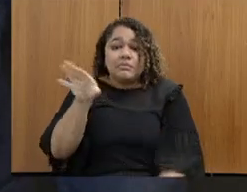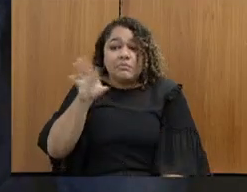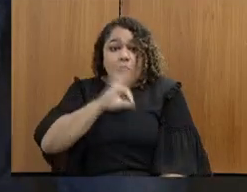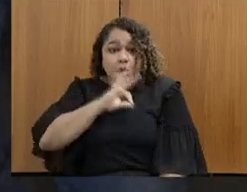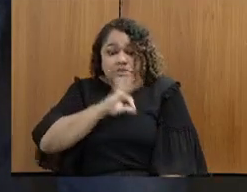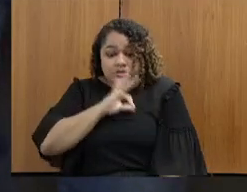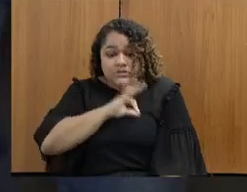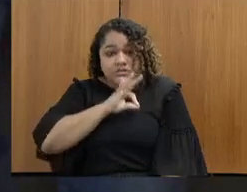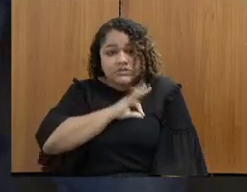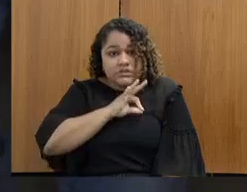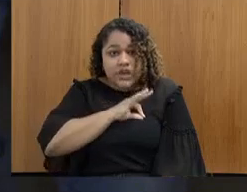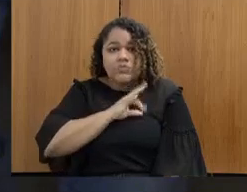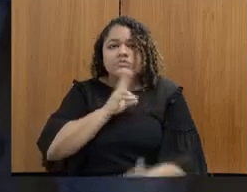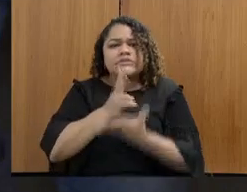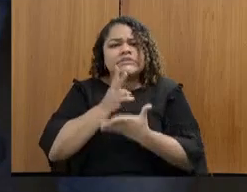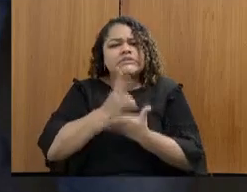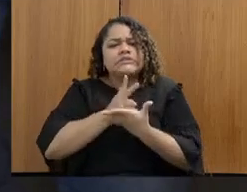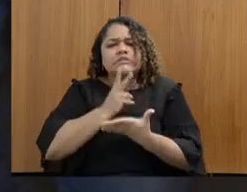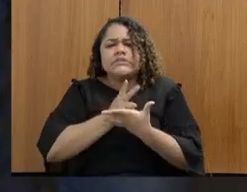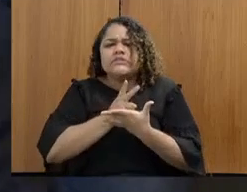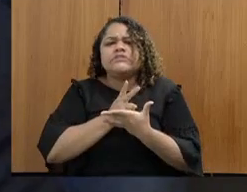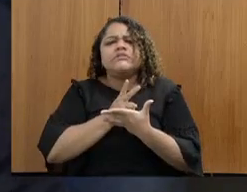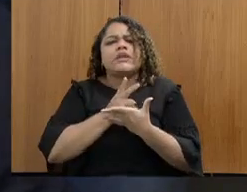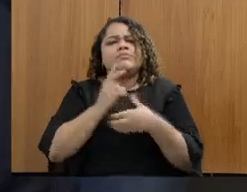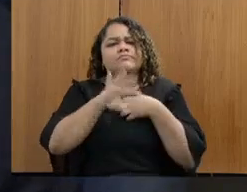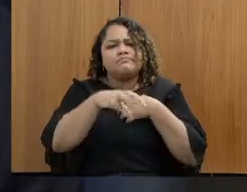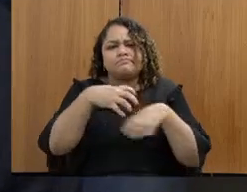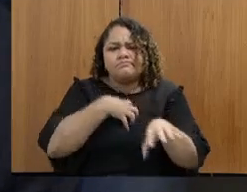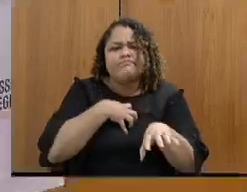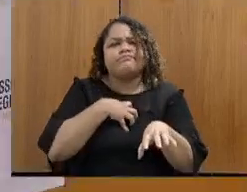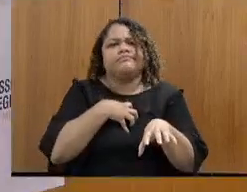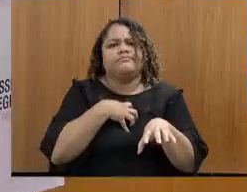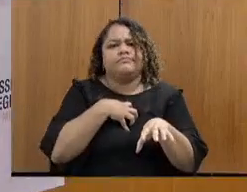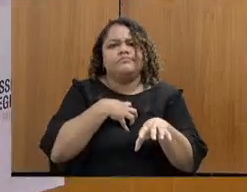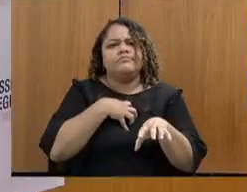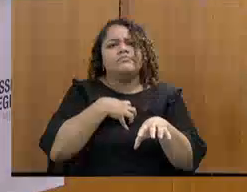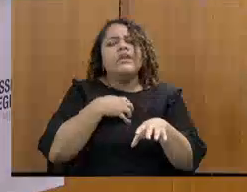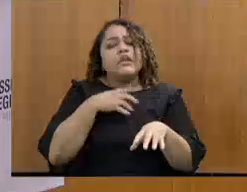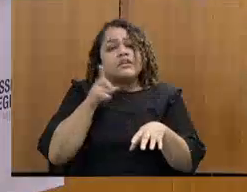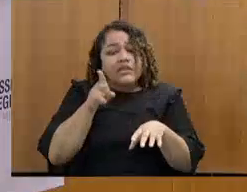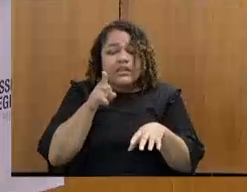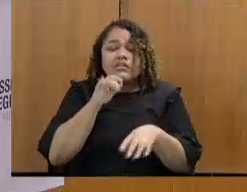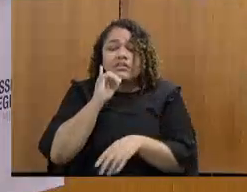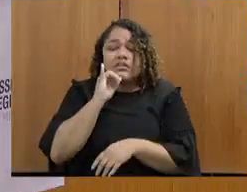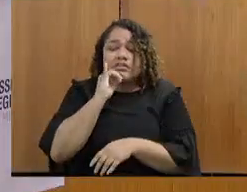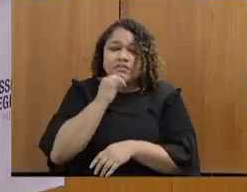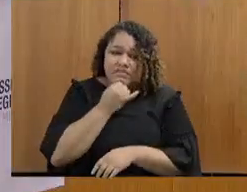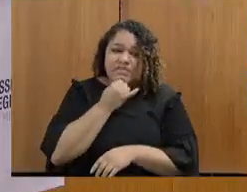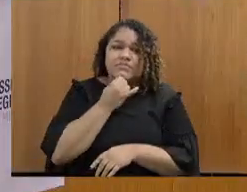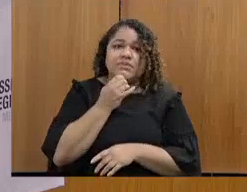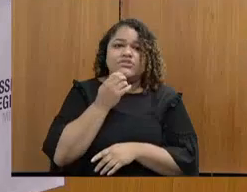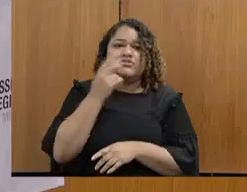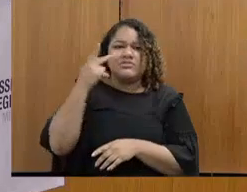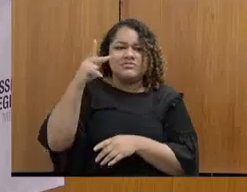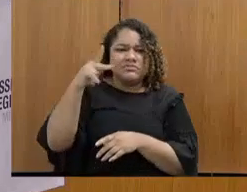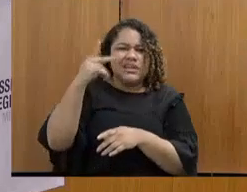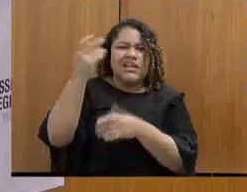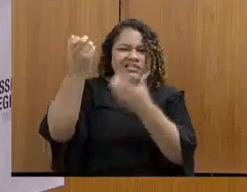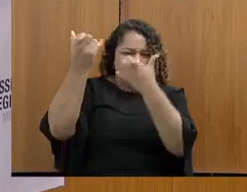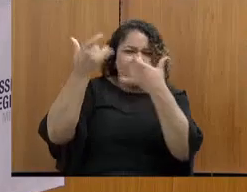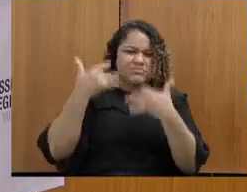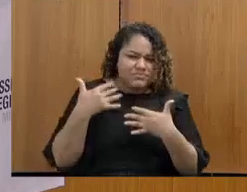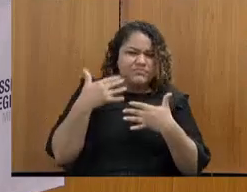muito abnegado e que lamentavelmente pela história que não ser relataram tanto delegado